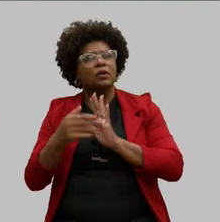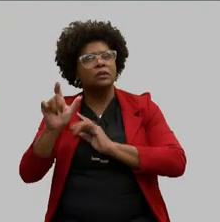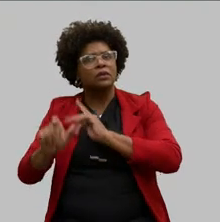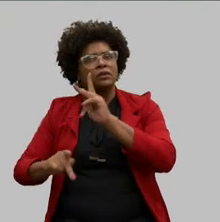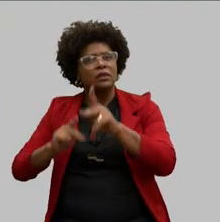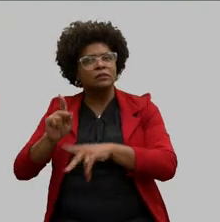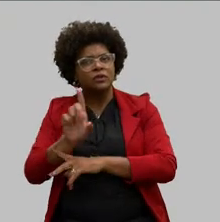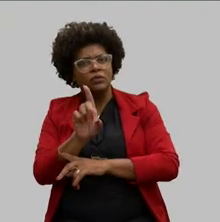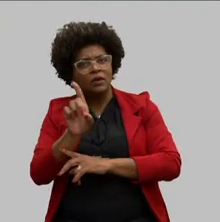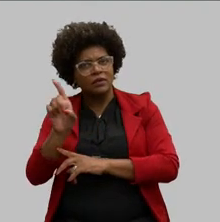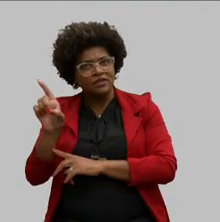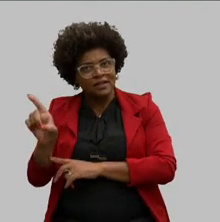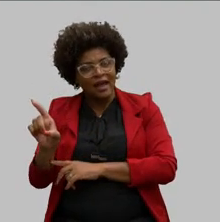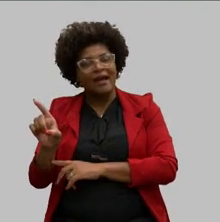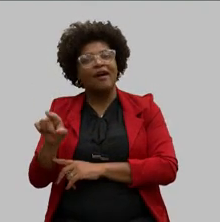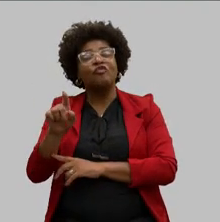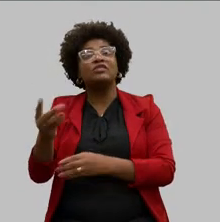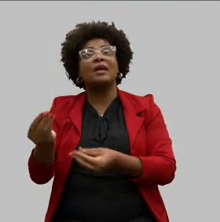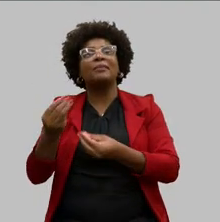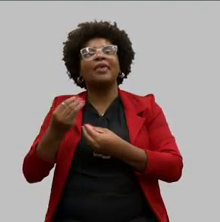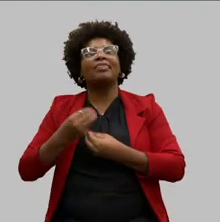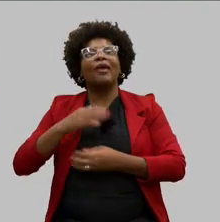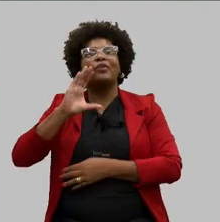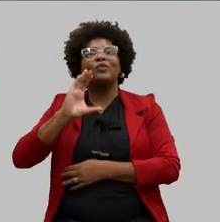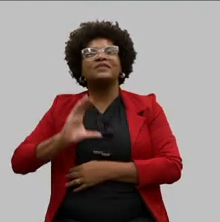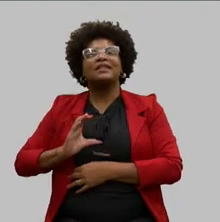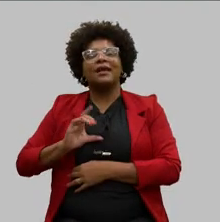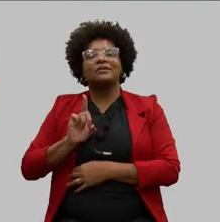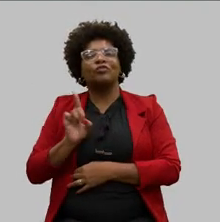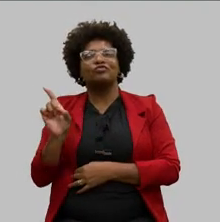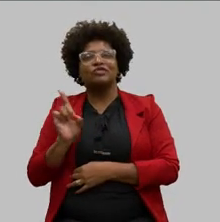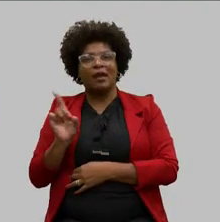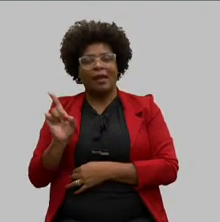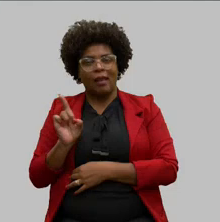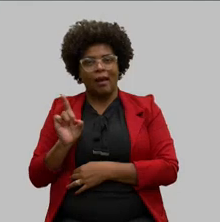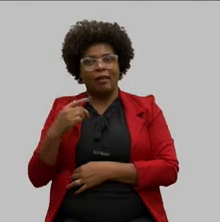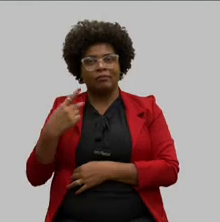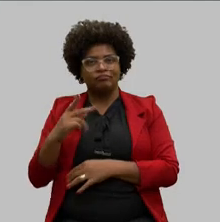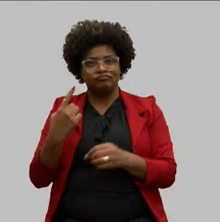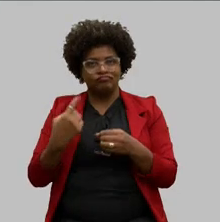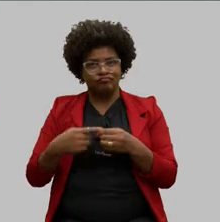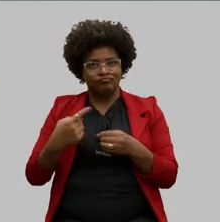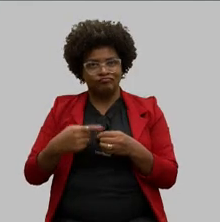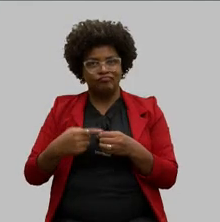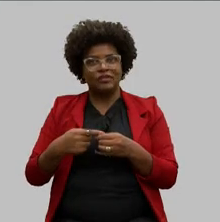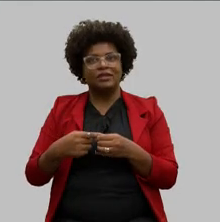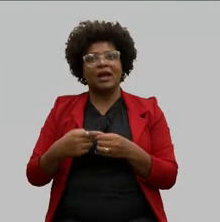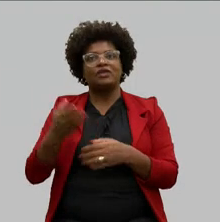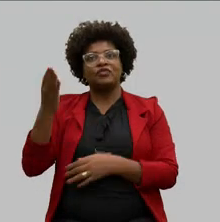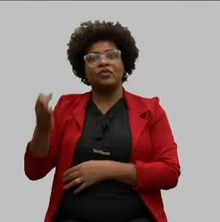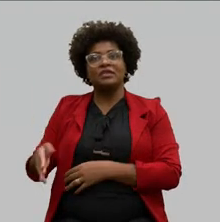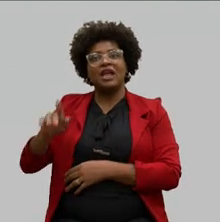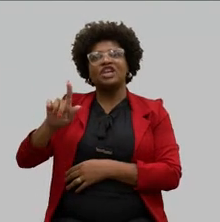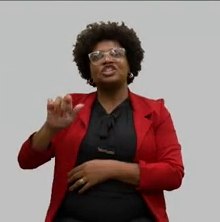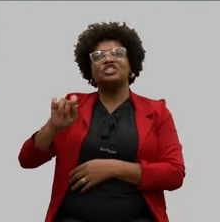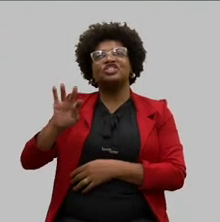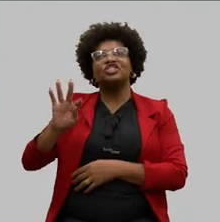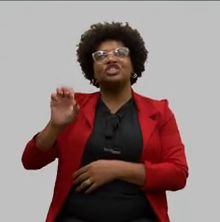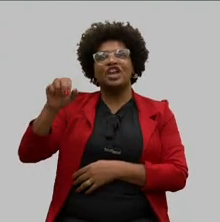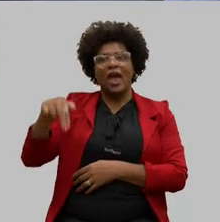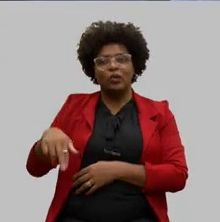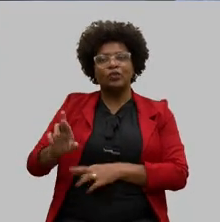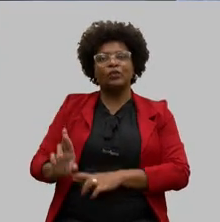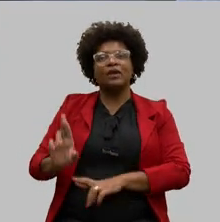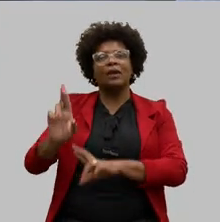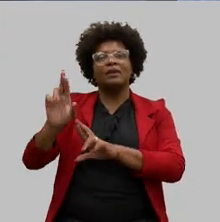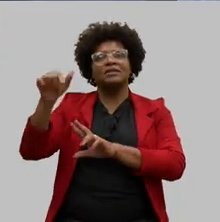concedeu de cidadão honorário e ao nosso querido Gelton representando aqui o conselho do idoso na pessoa deles eu agradeço a